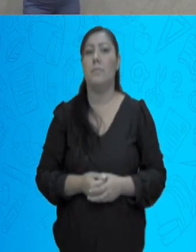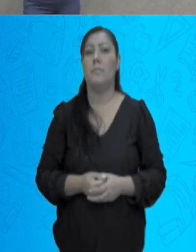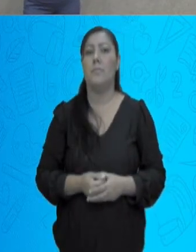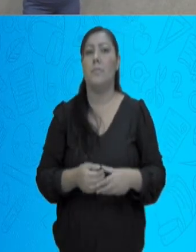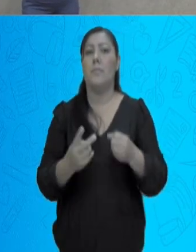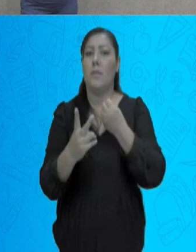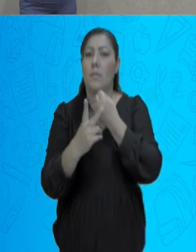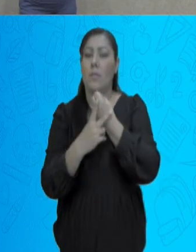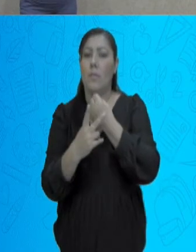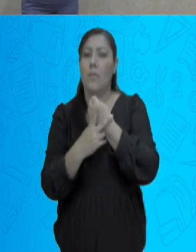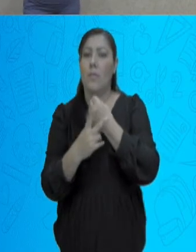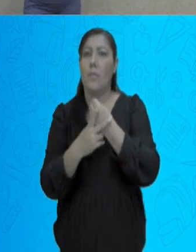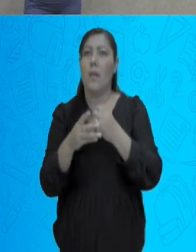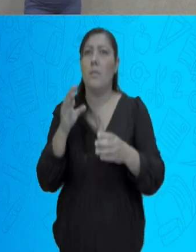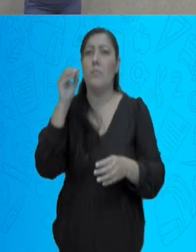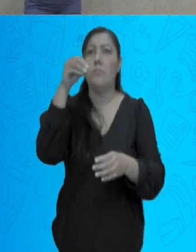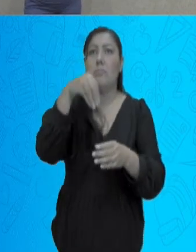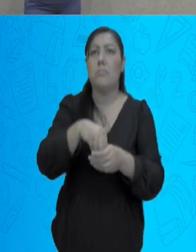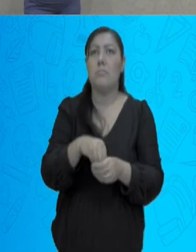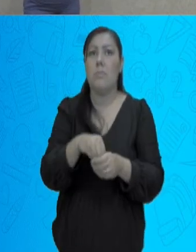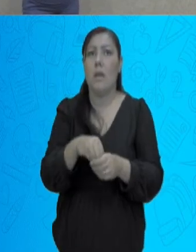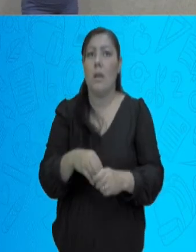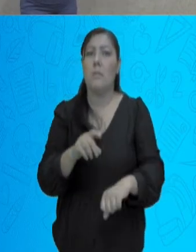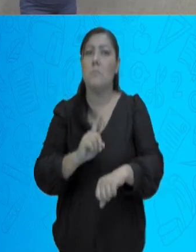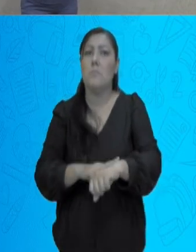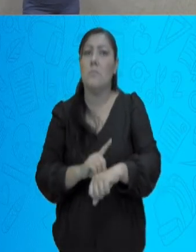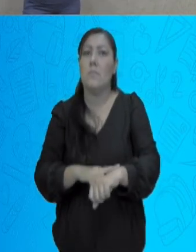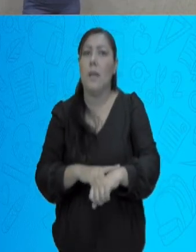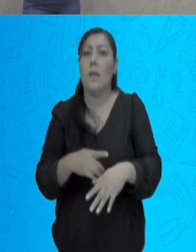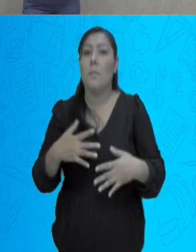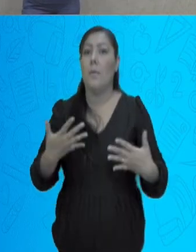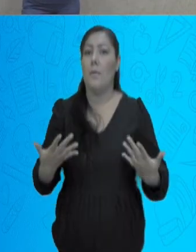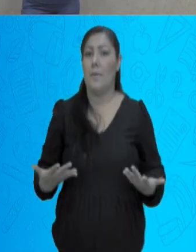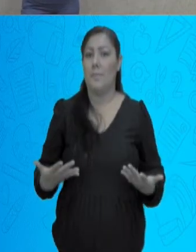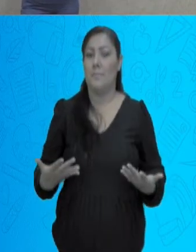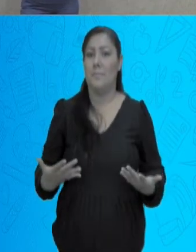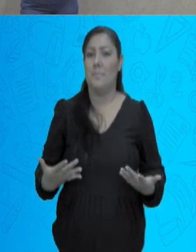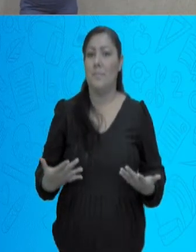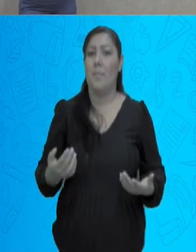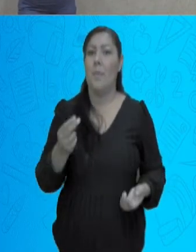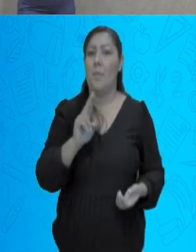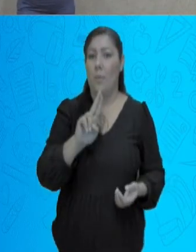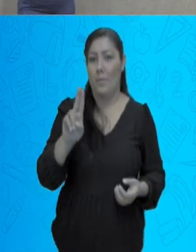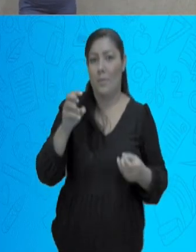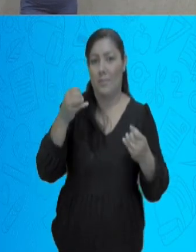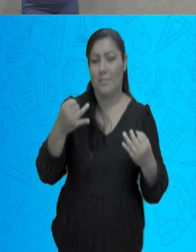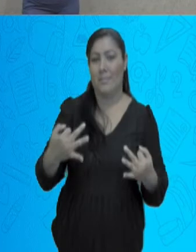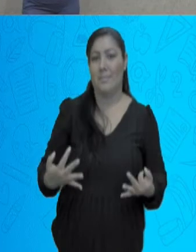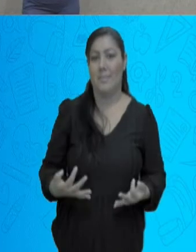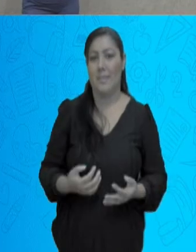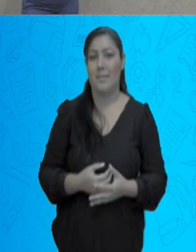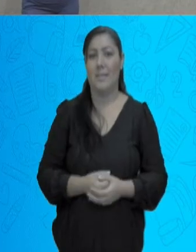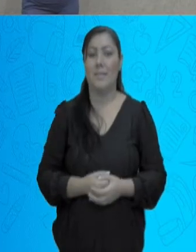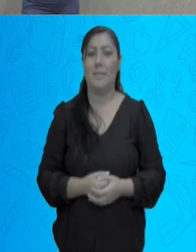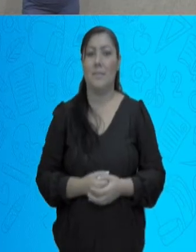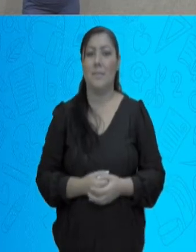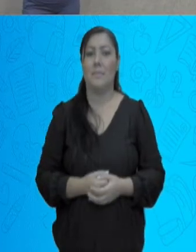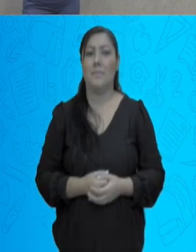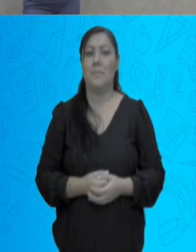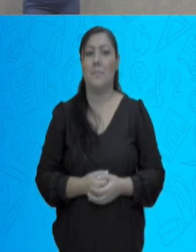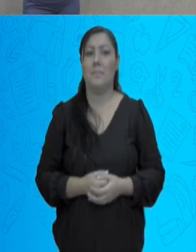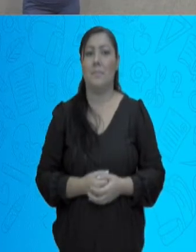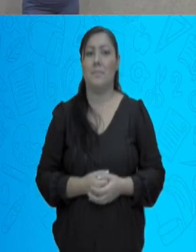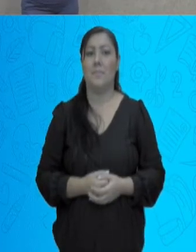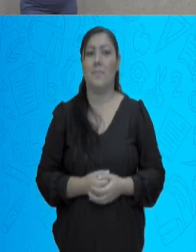tempo. Por exemplo, se eu disser para você assim, ó, eu queria. Eu queria é um passado, não é mesmo?